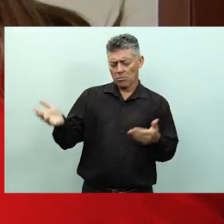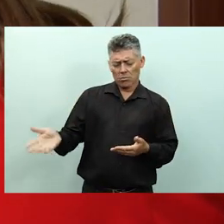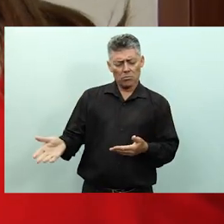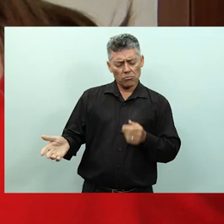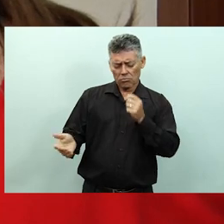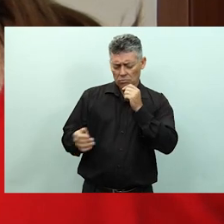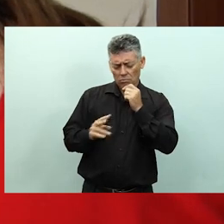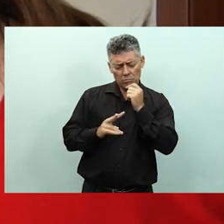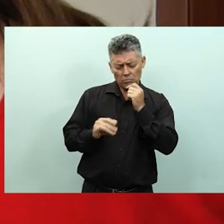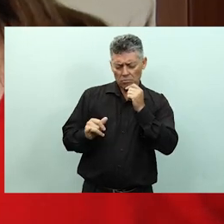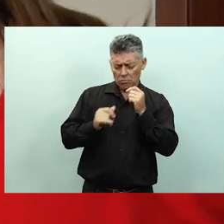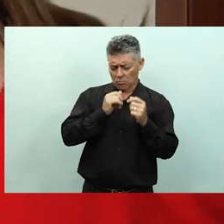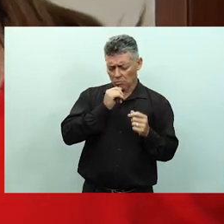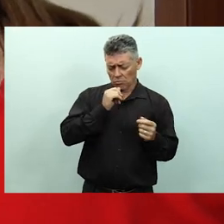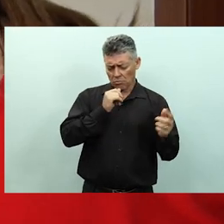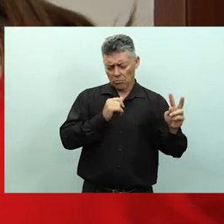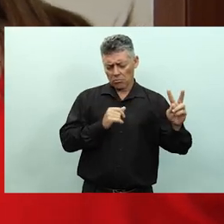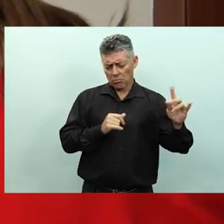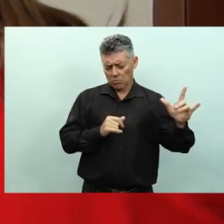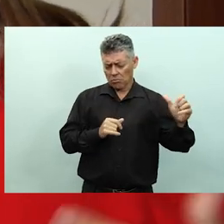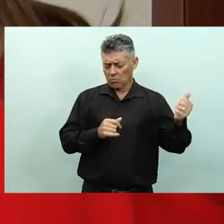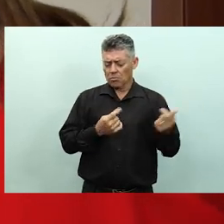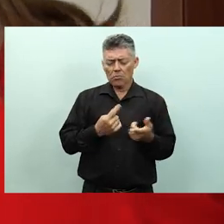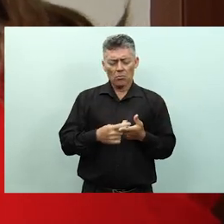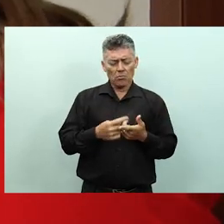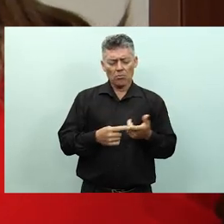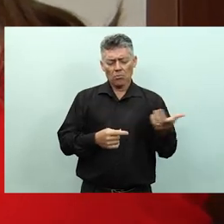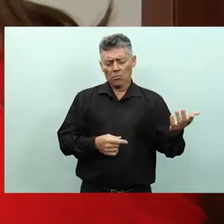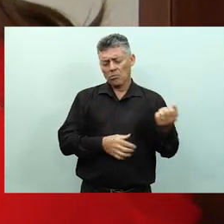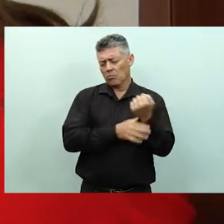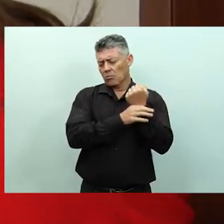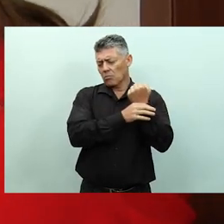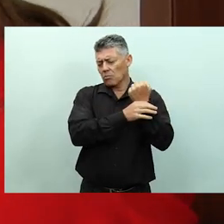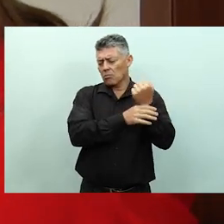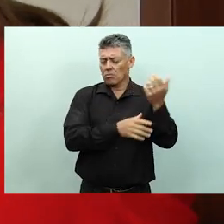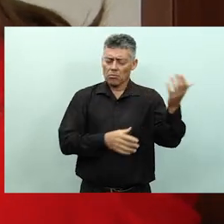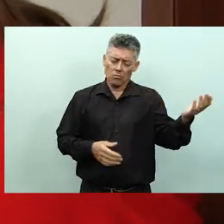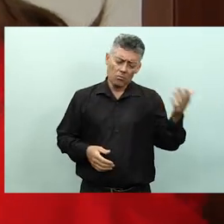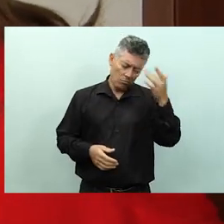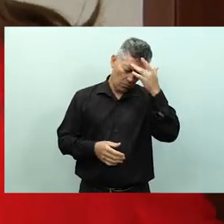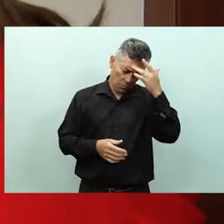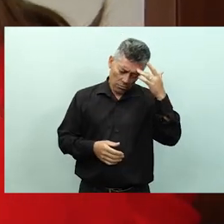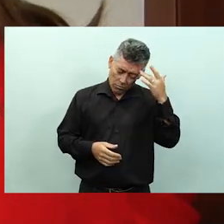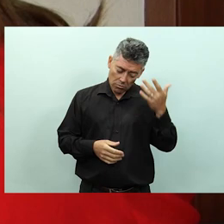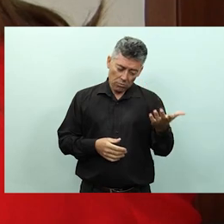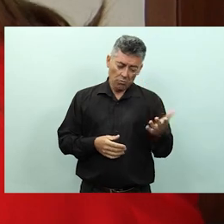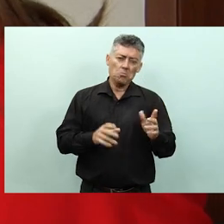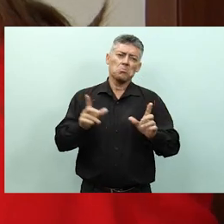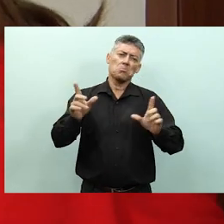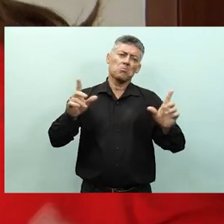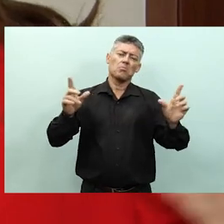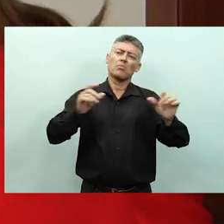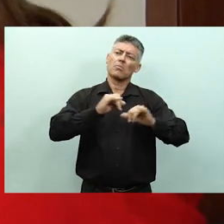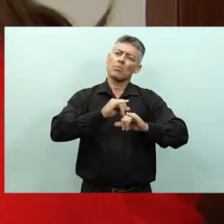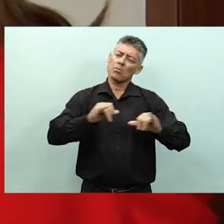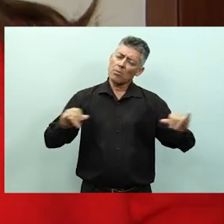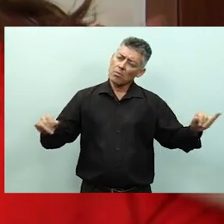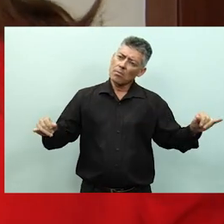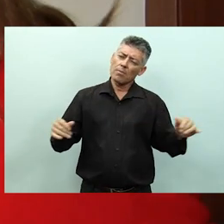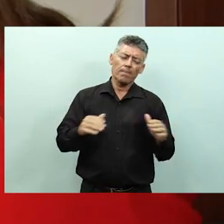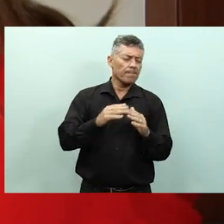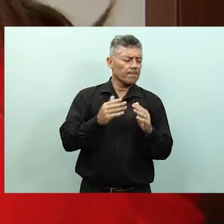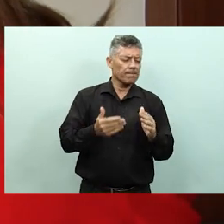não vai perder eleição para Vilma de jeito nenhum, por mais que ela esteja no poder. As pessoas diziam isso, a imprensa dizia isso, os blogs